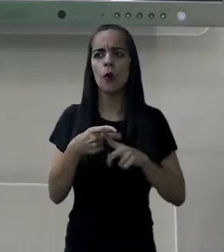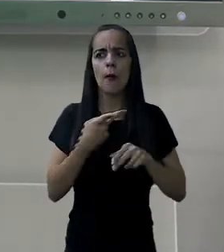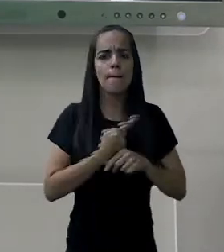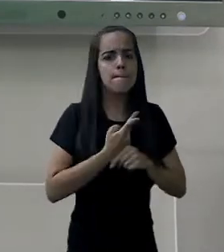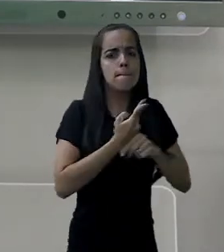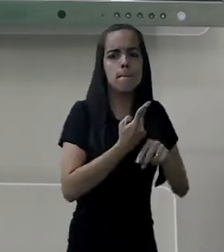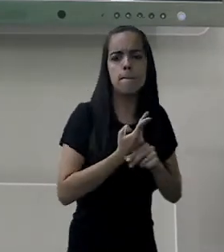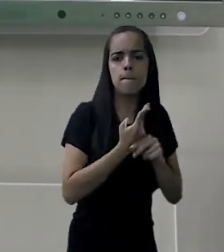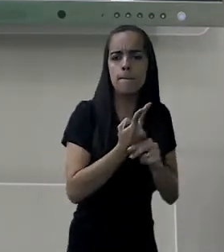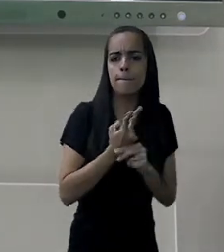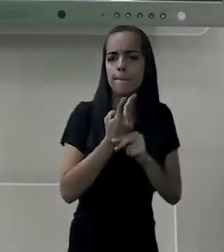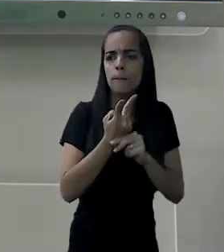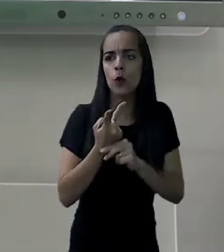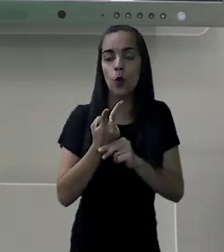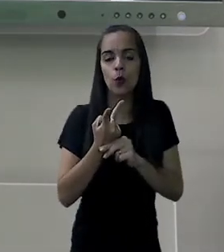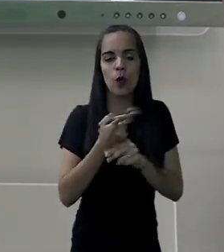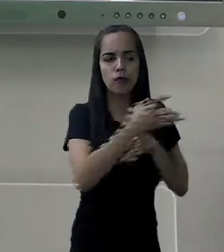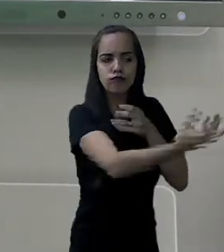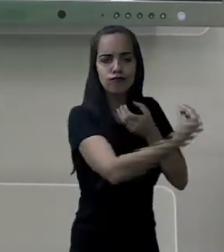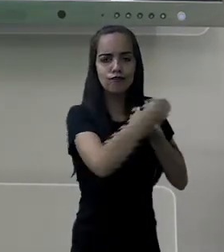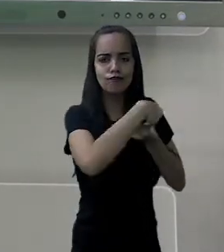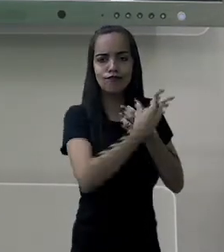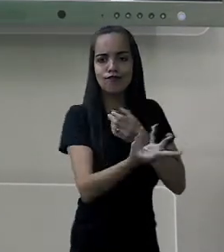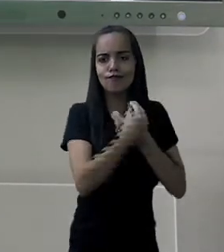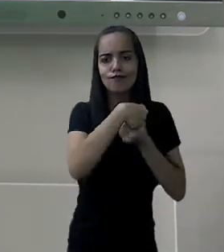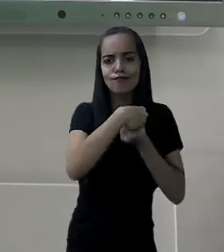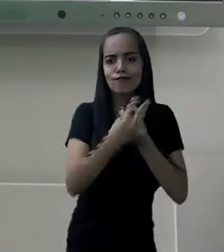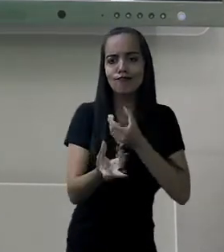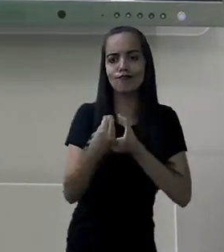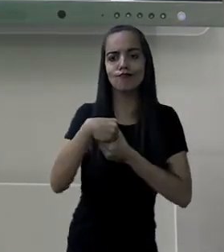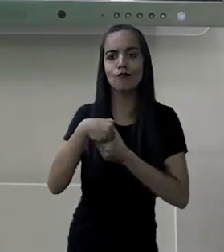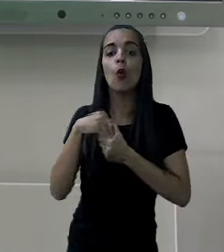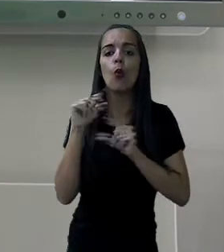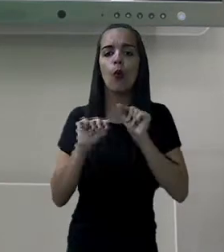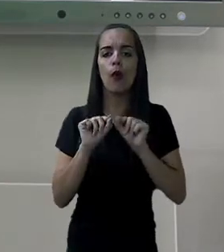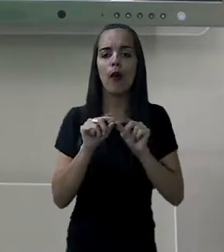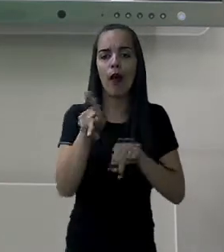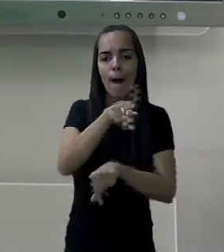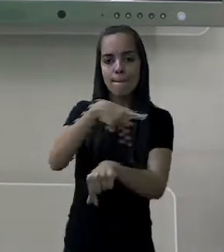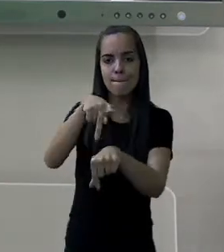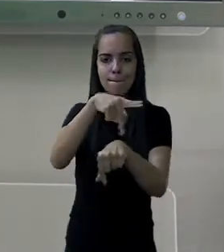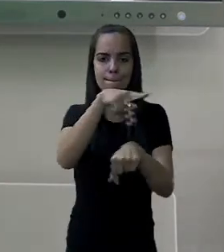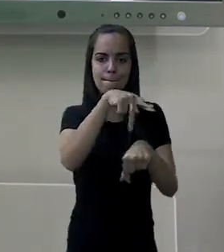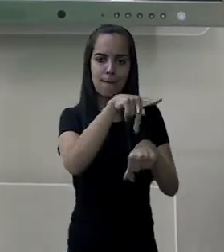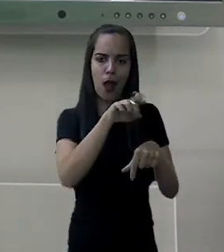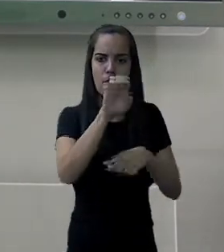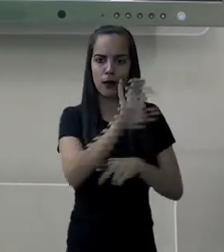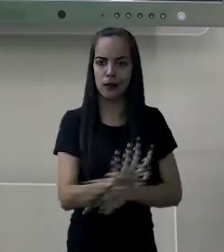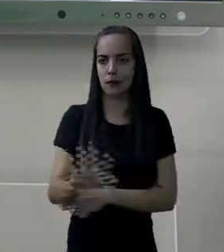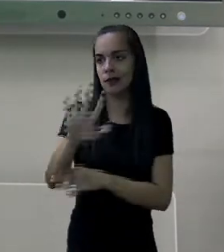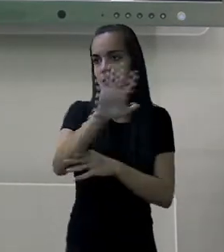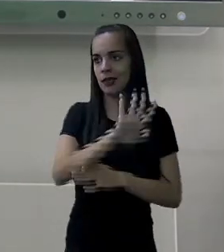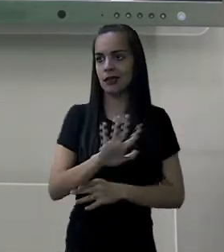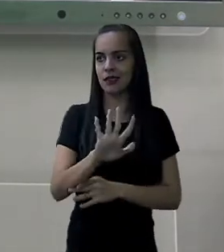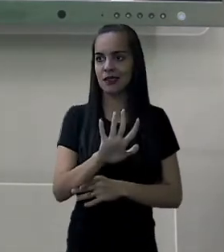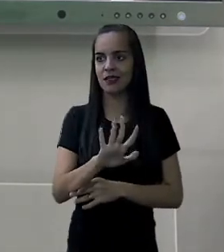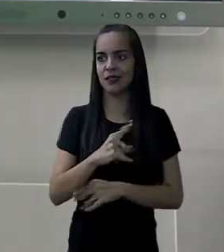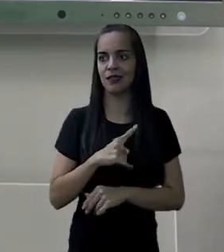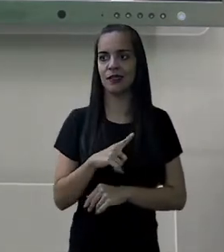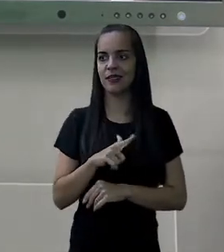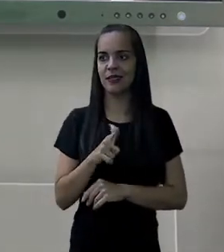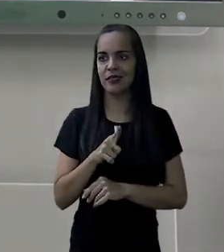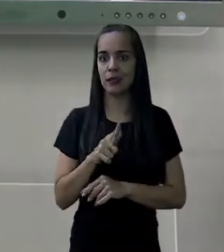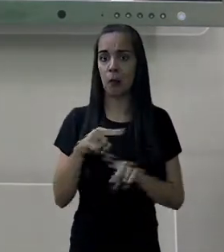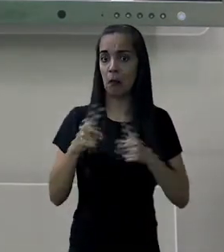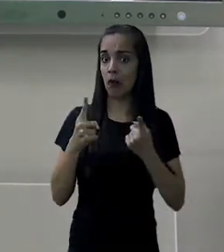os países da Europa. O objetivo era esse. Mas isso ainda